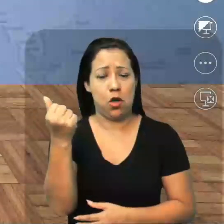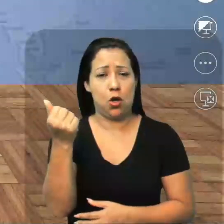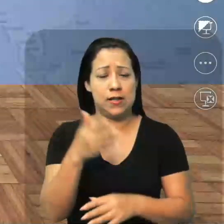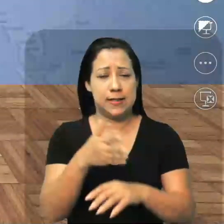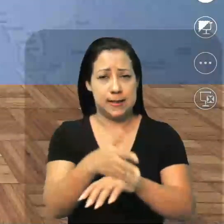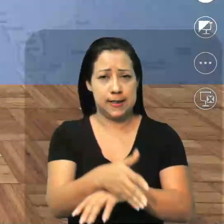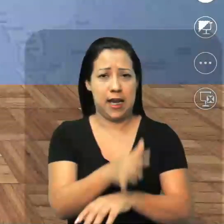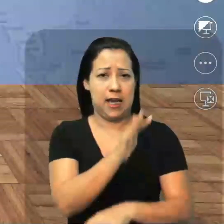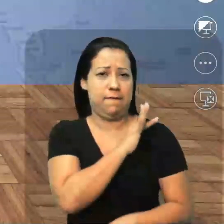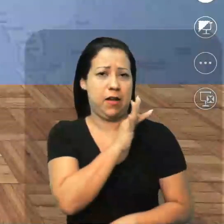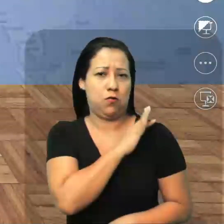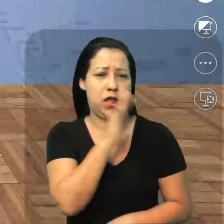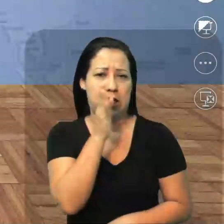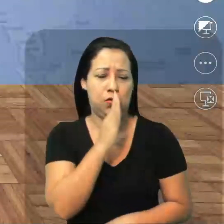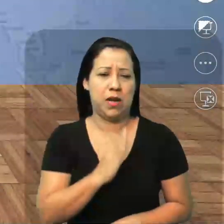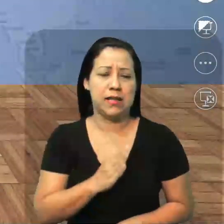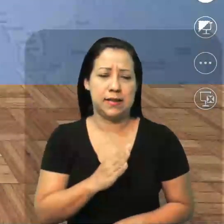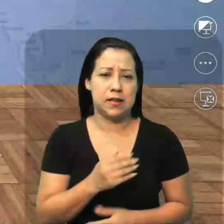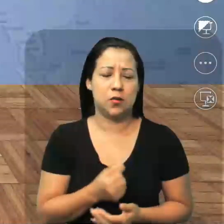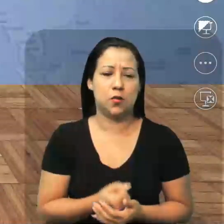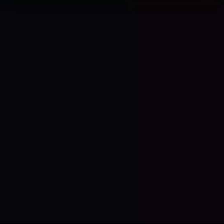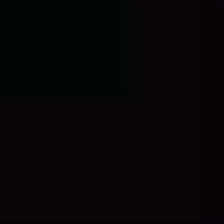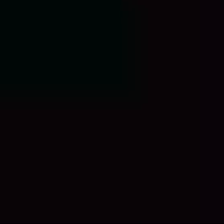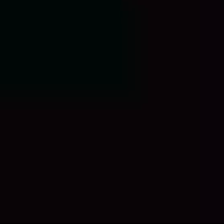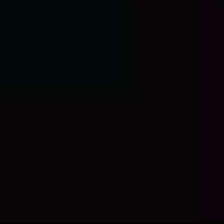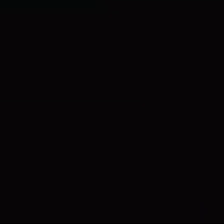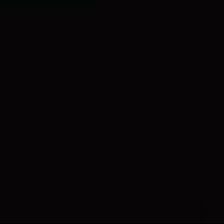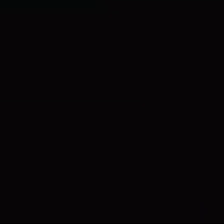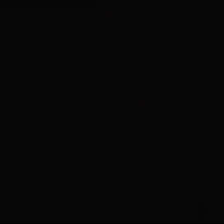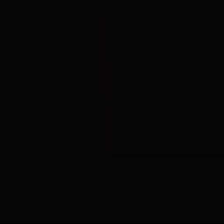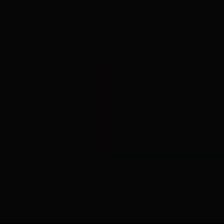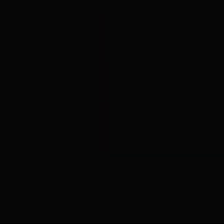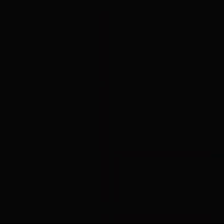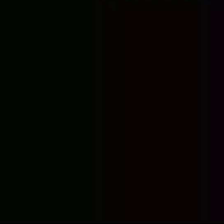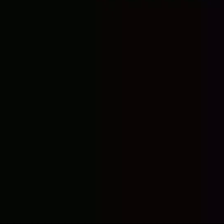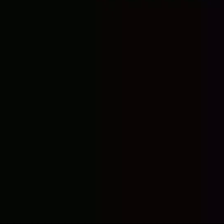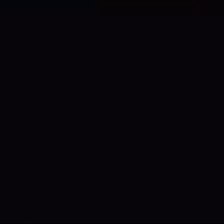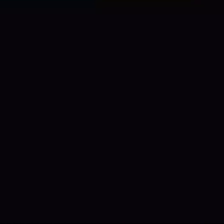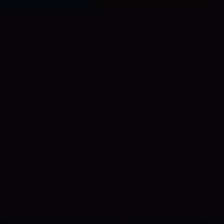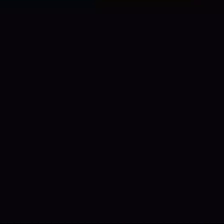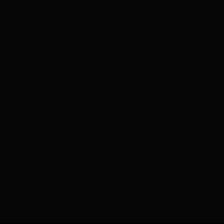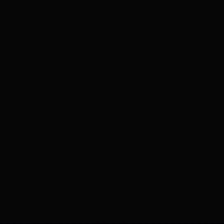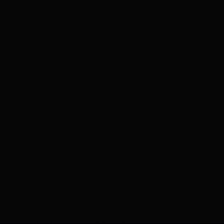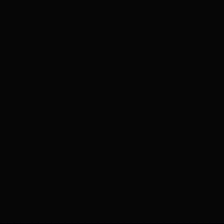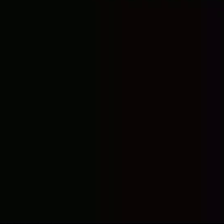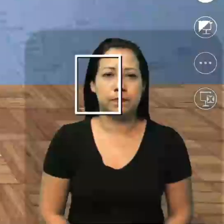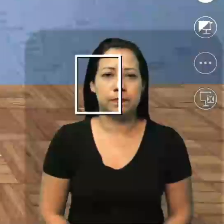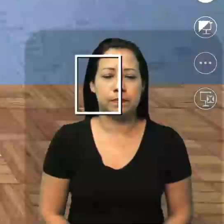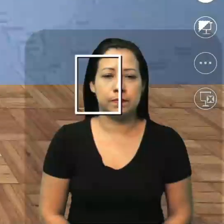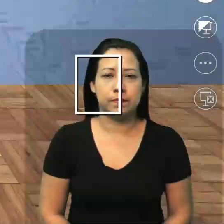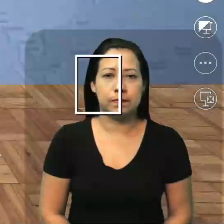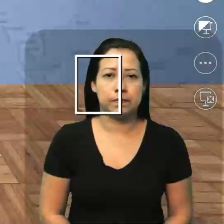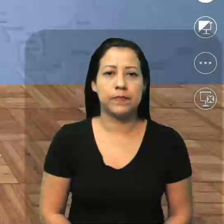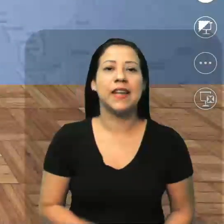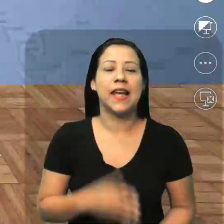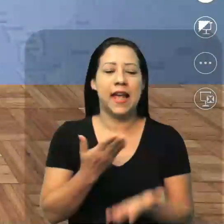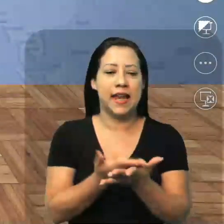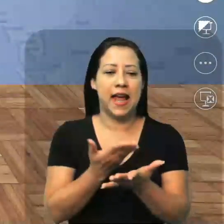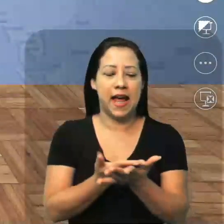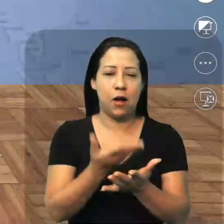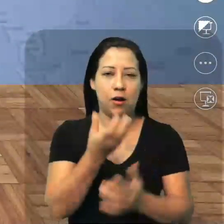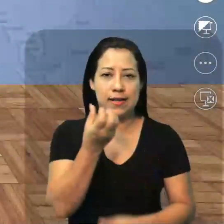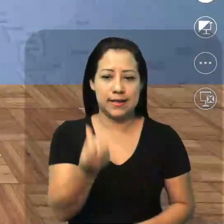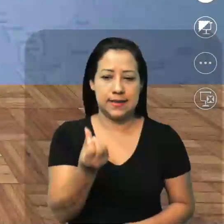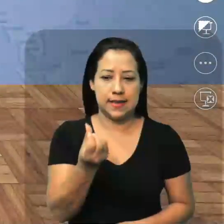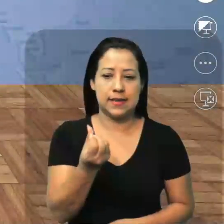Enem 2021. Na aula 6, no volume 3, já demora, tá? Mas vocês vão receber esse